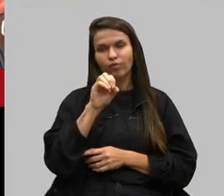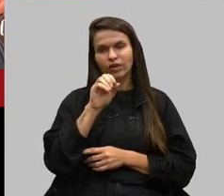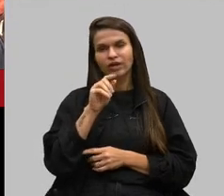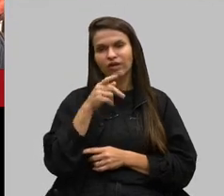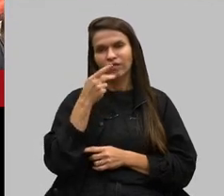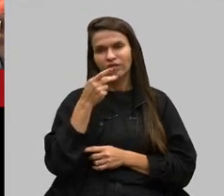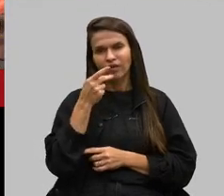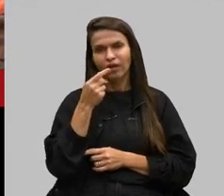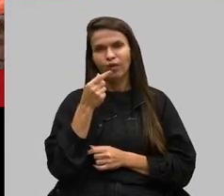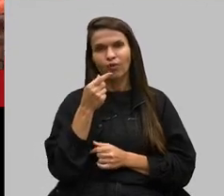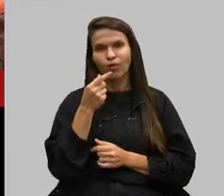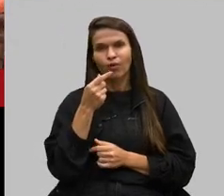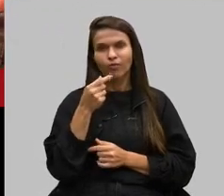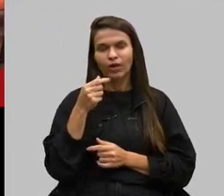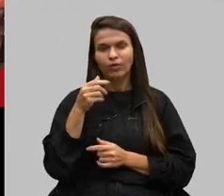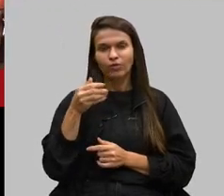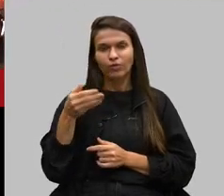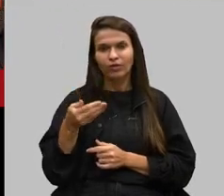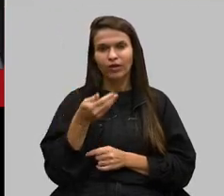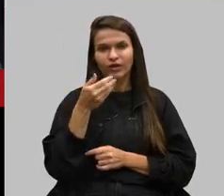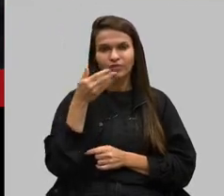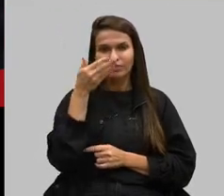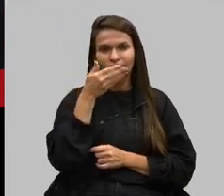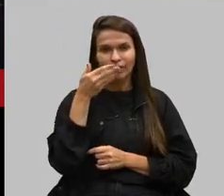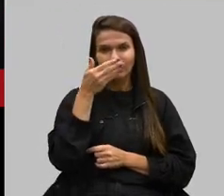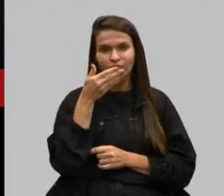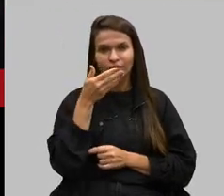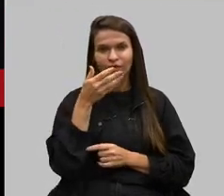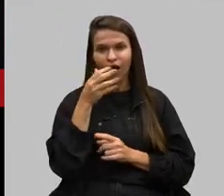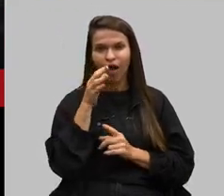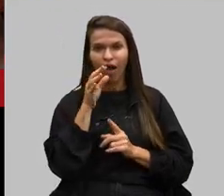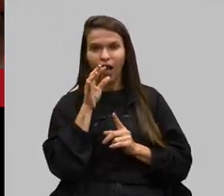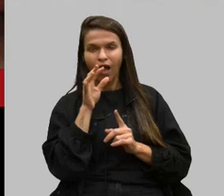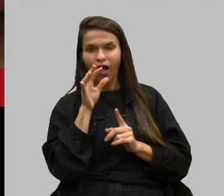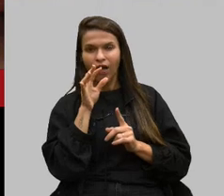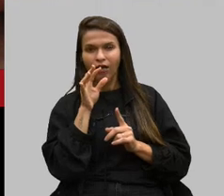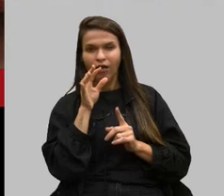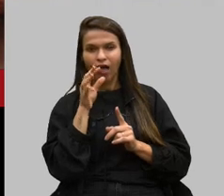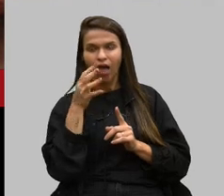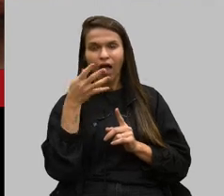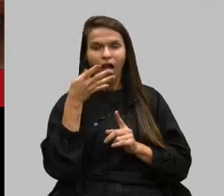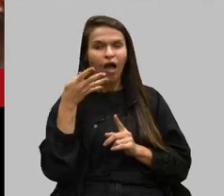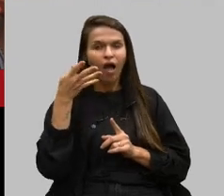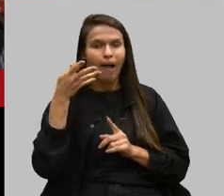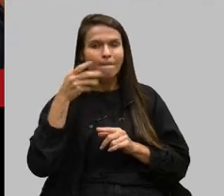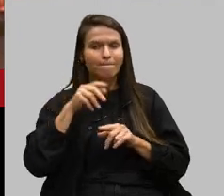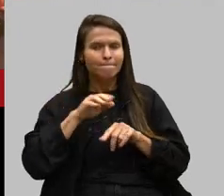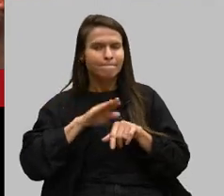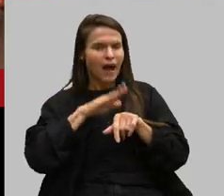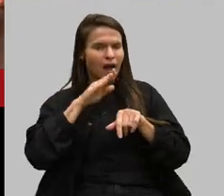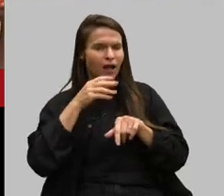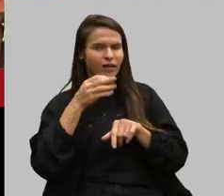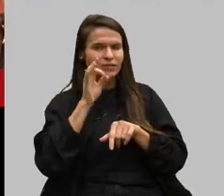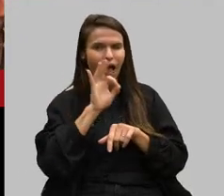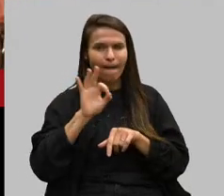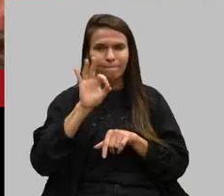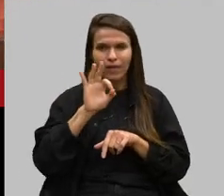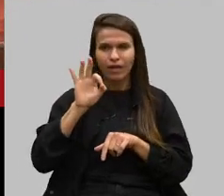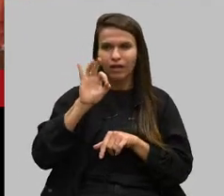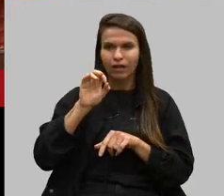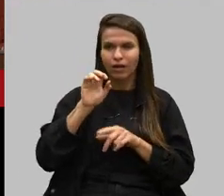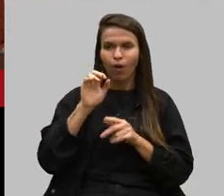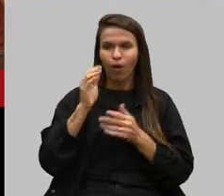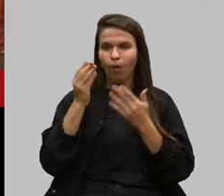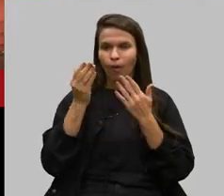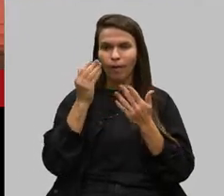uma colher de mel atrai mais mais abelhas do que um aí um